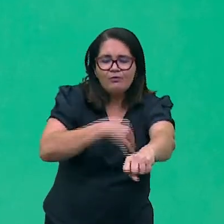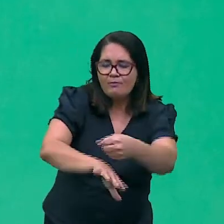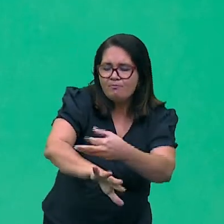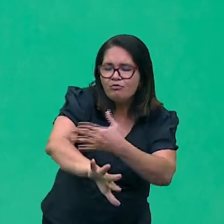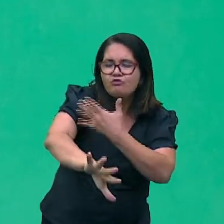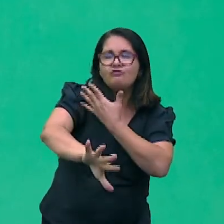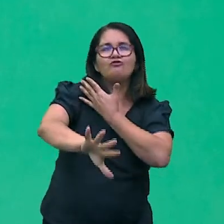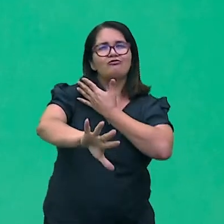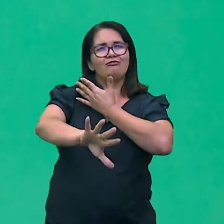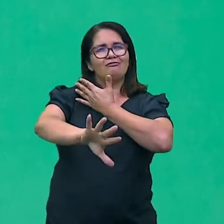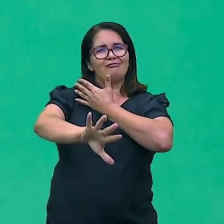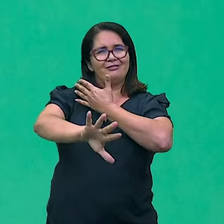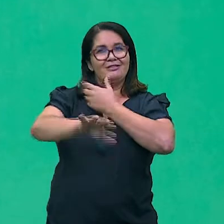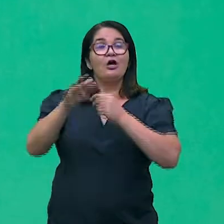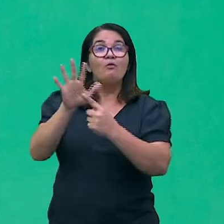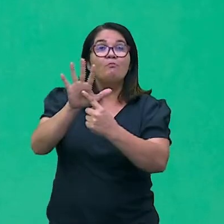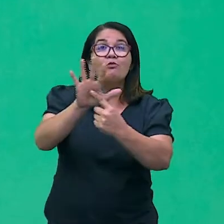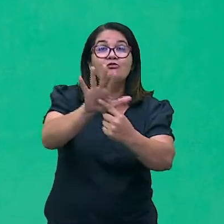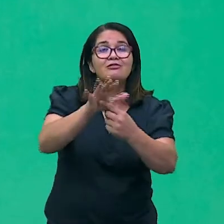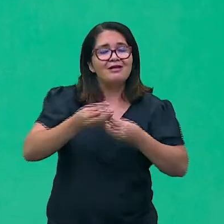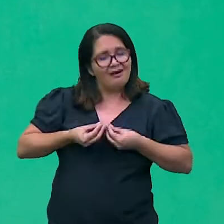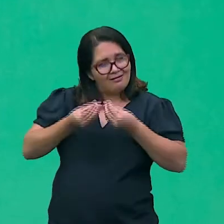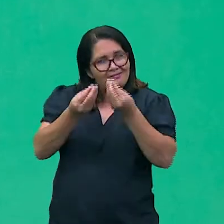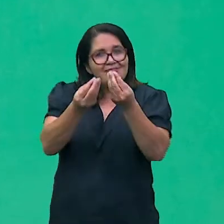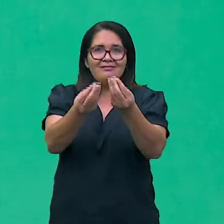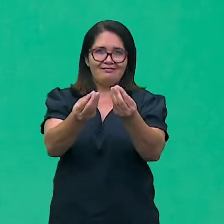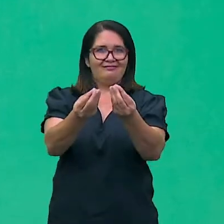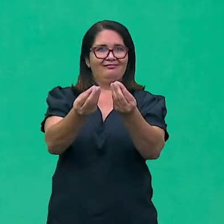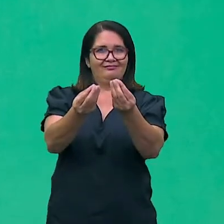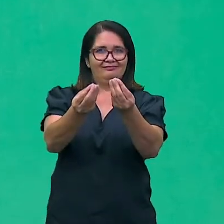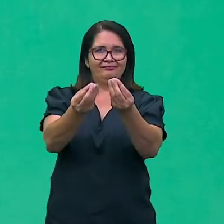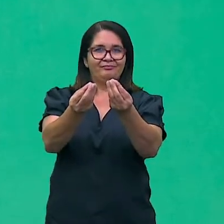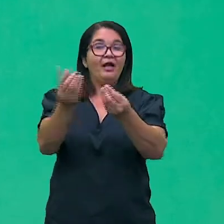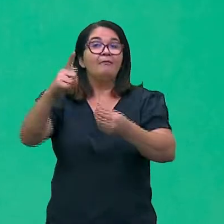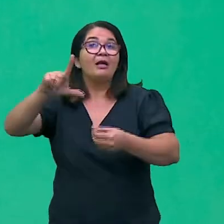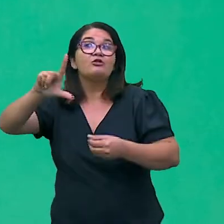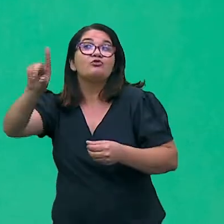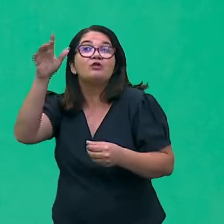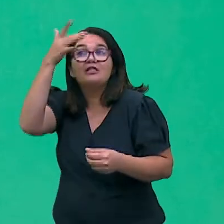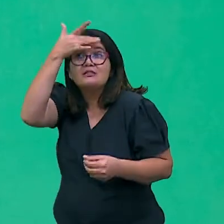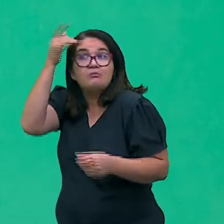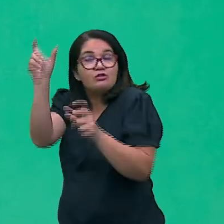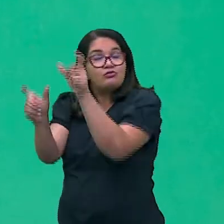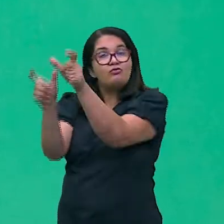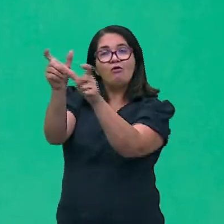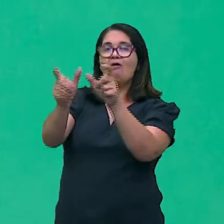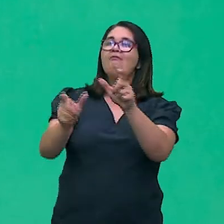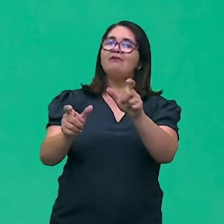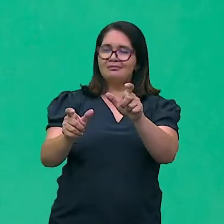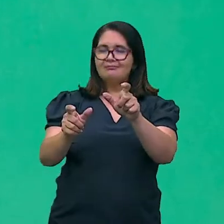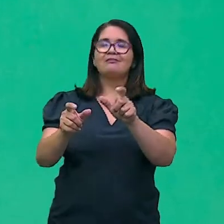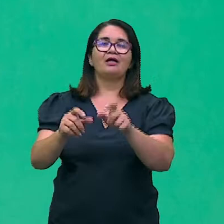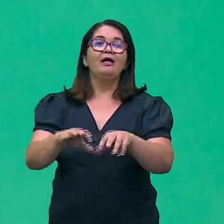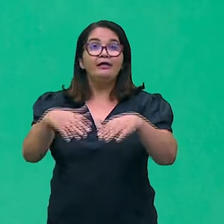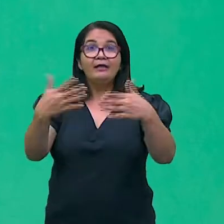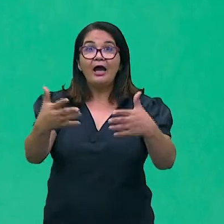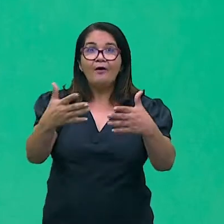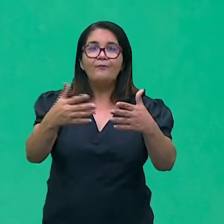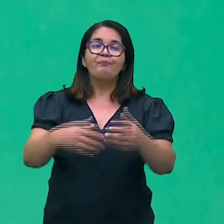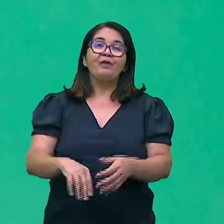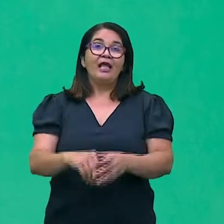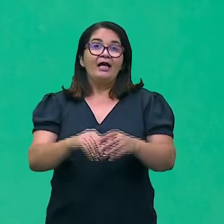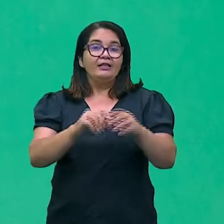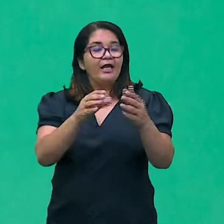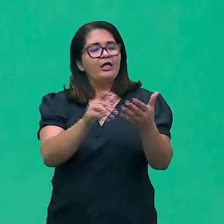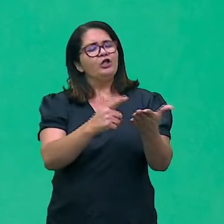sentimentos em quem está recebendo a mensagem. A conotação é muito utilizada na literatura, na